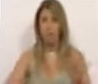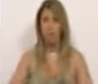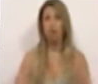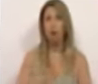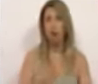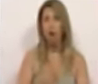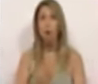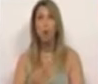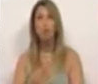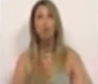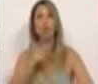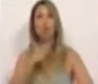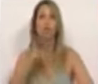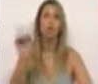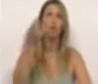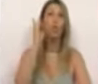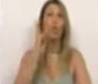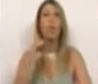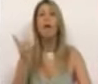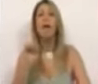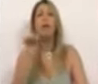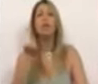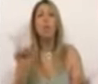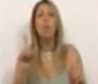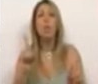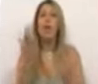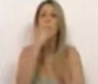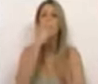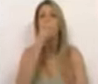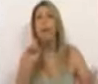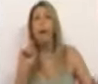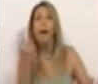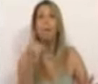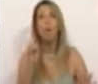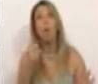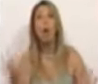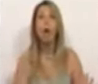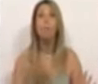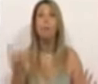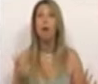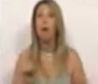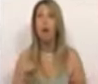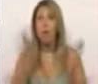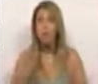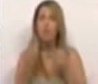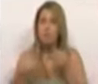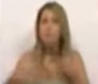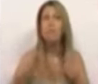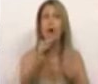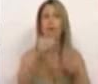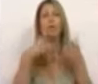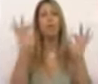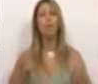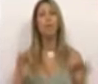não é apenas de ritmo mais ou menos acelerado. A questão que é preciso é ir mais longe, rompendo com a política que durante